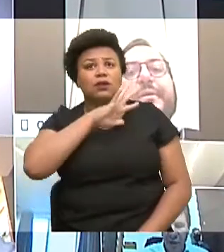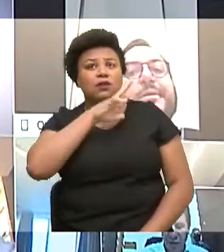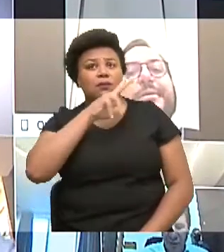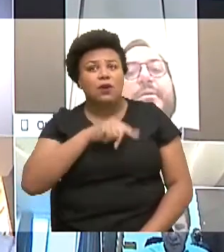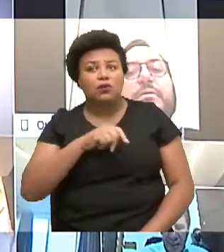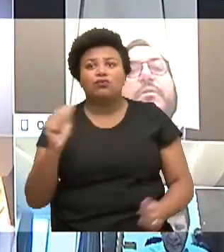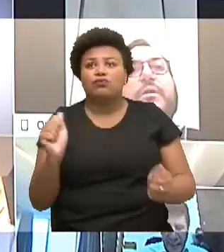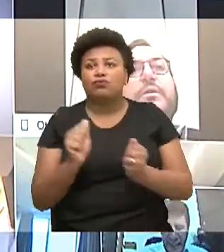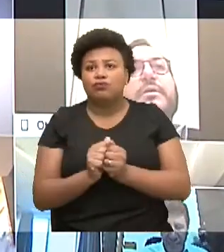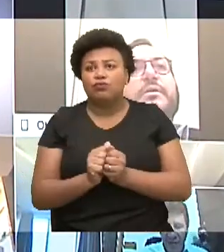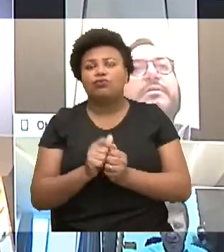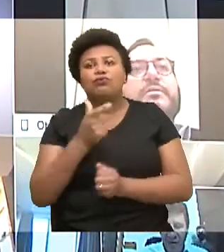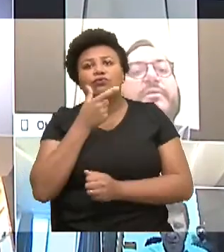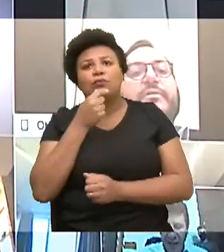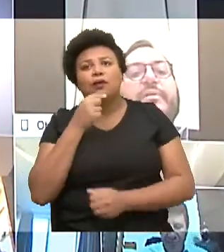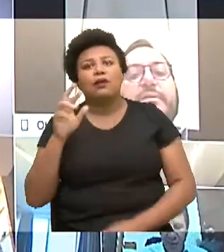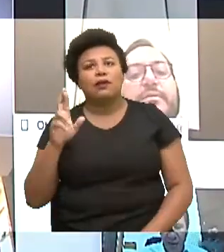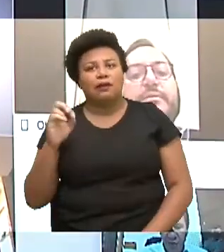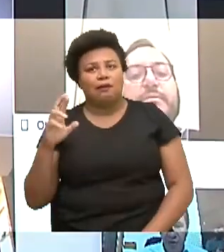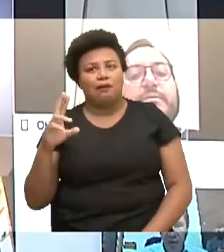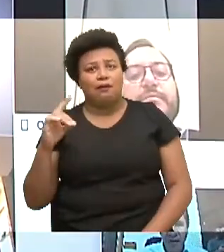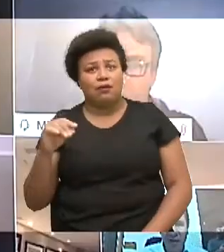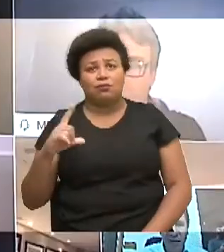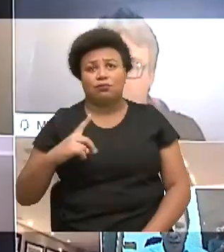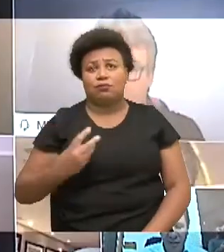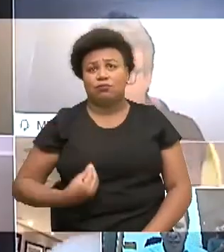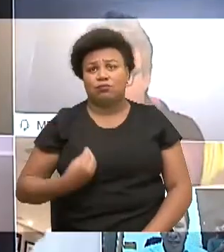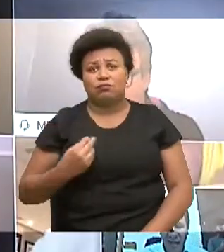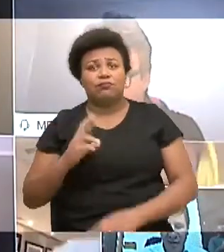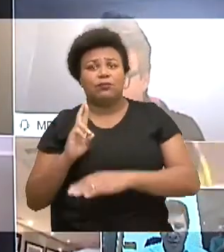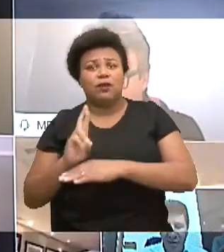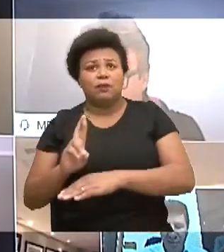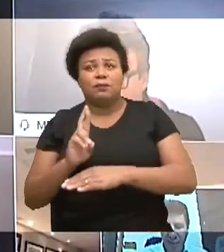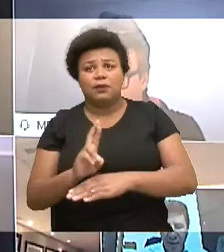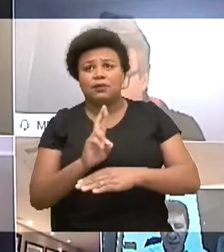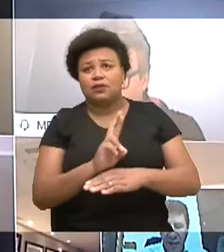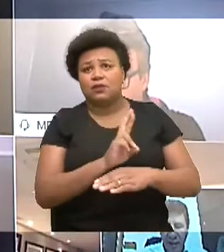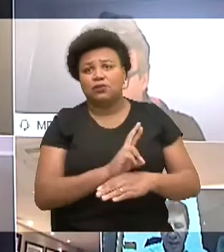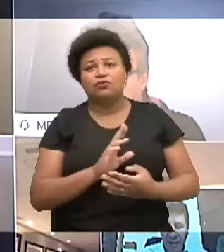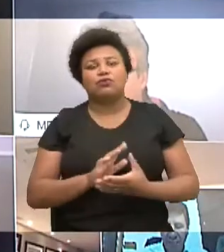com o Ricardo Santin. A presença dos representantes